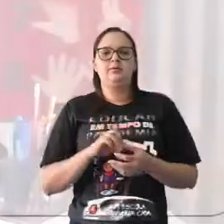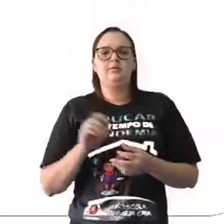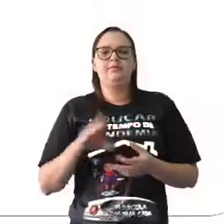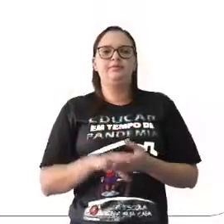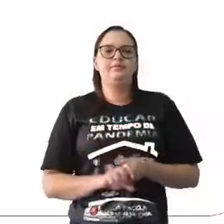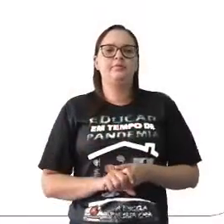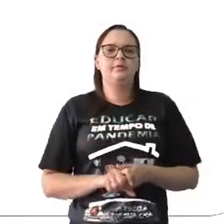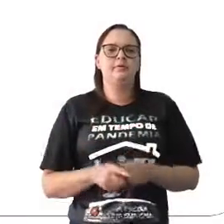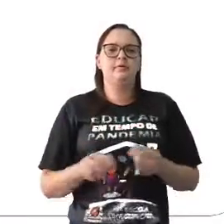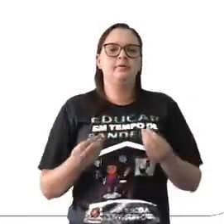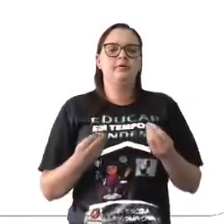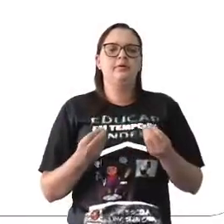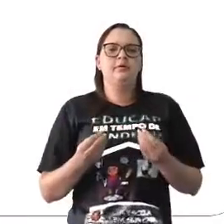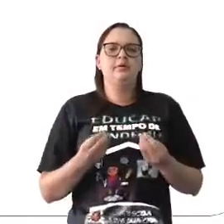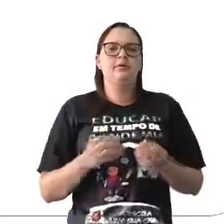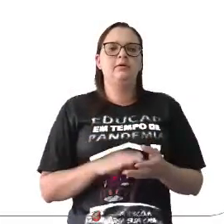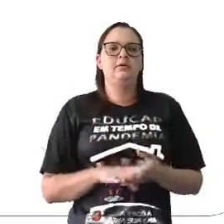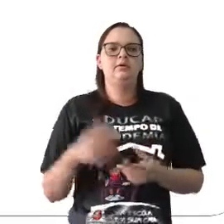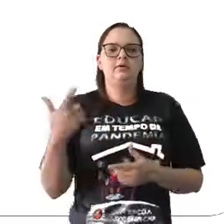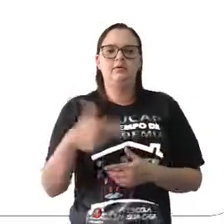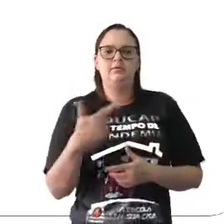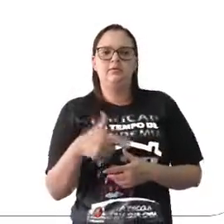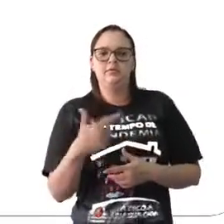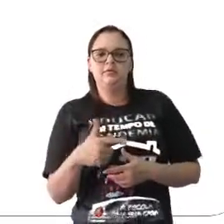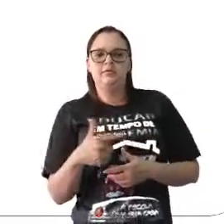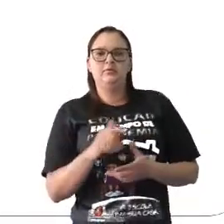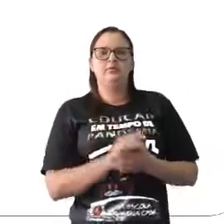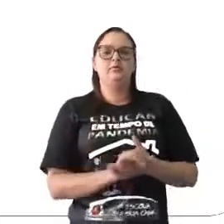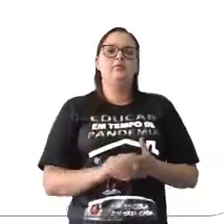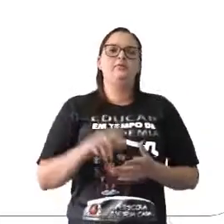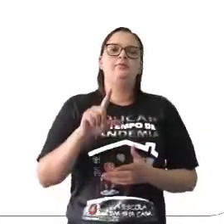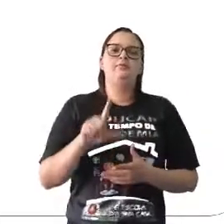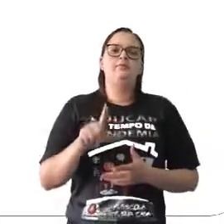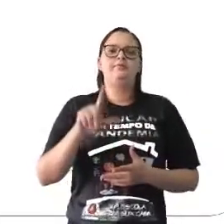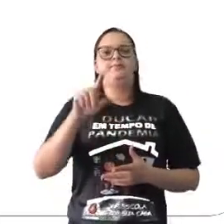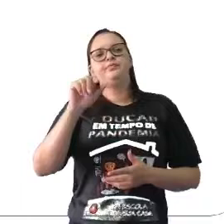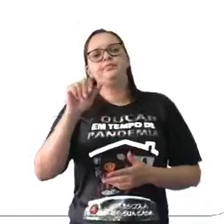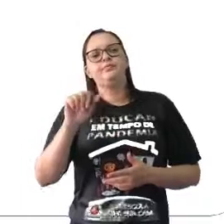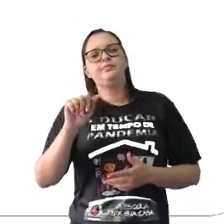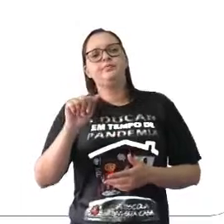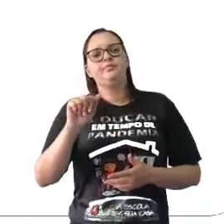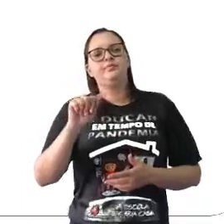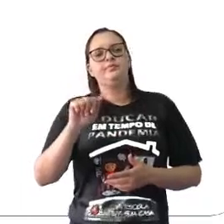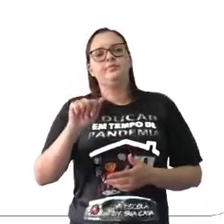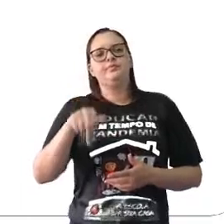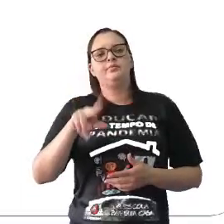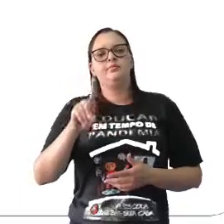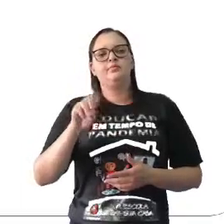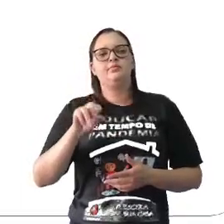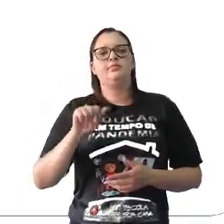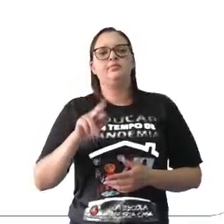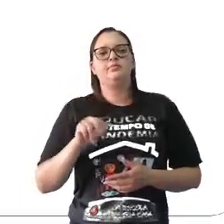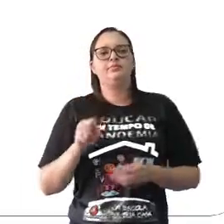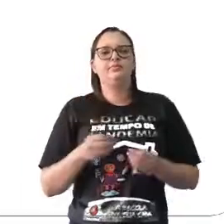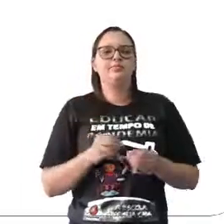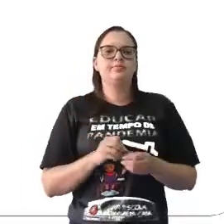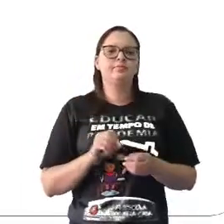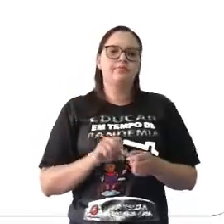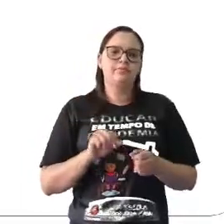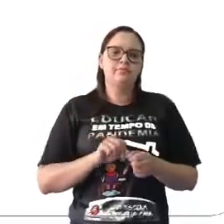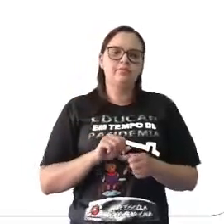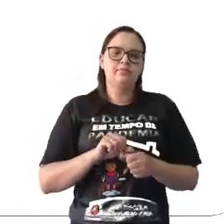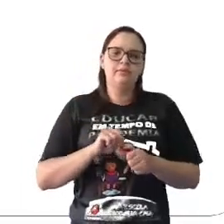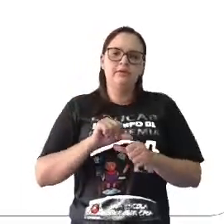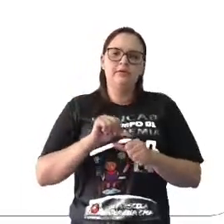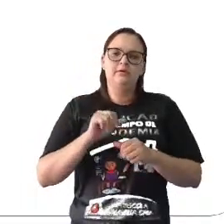E aí, entre as glândulas endócrinas, eu vou mostrar para vocês mais à frente, elas produzem os